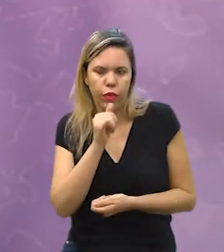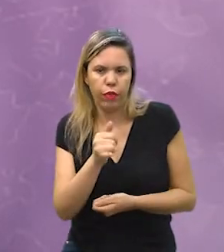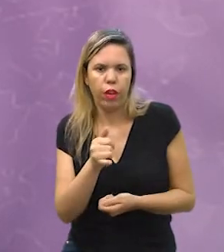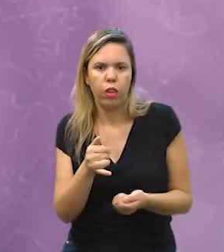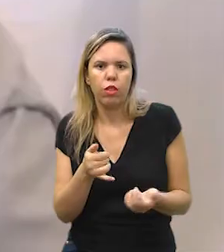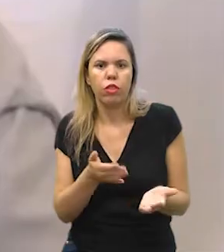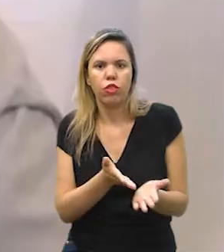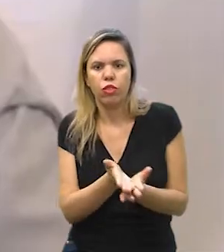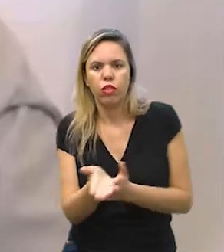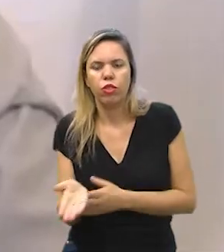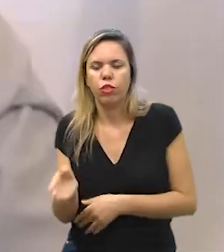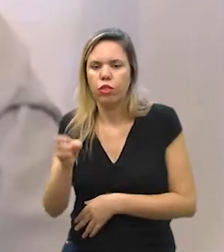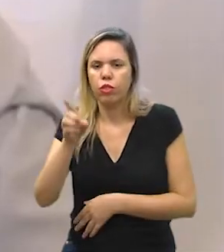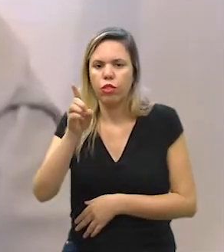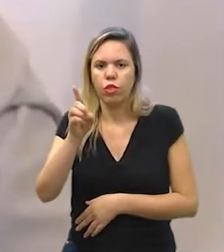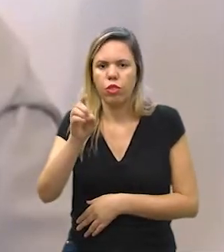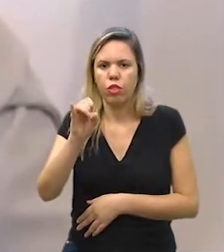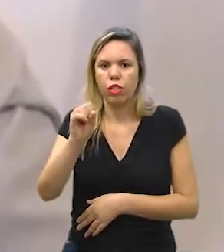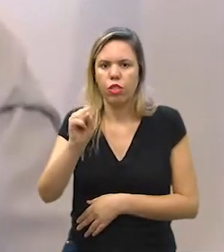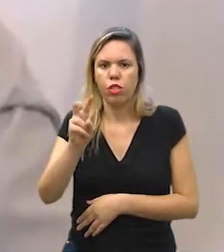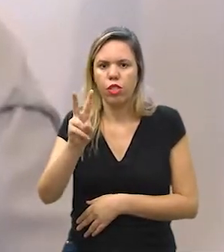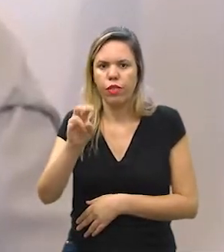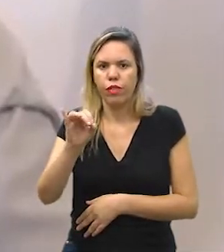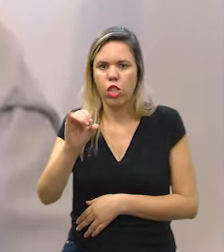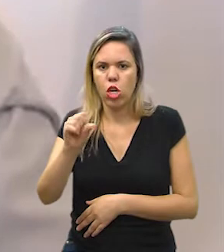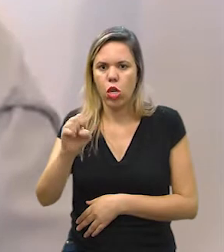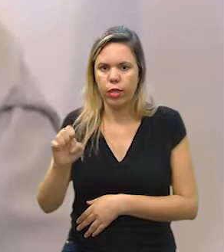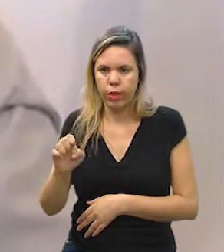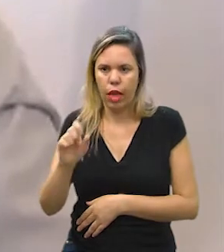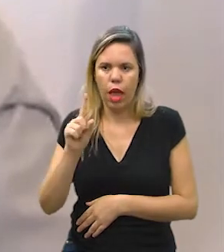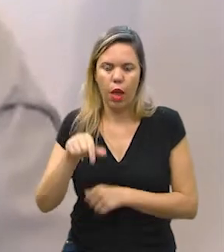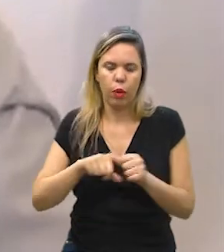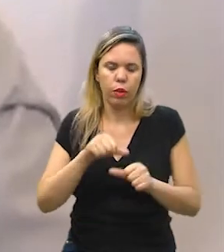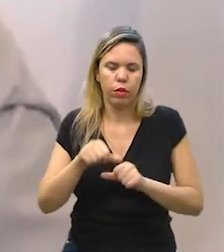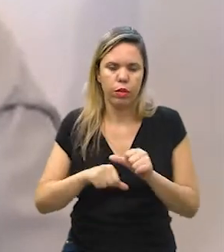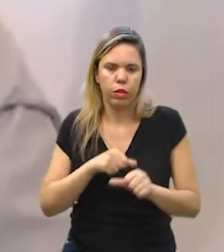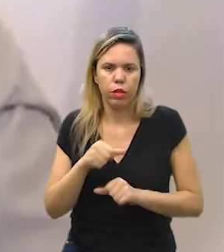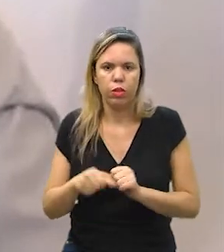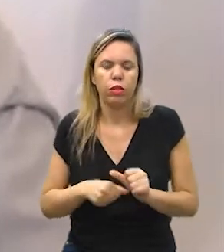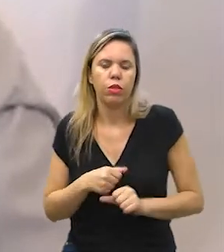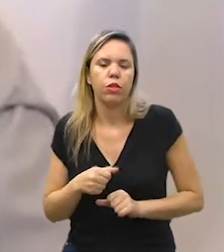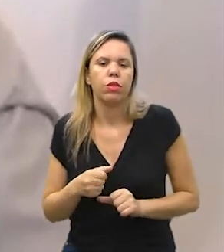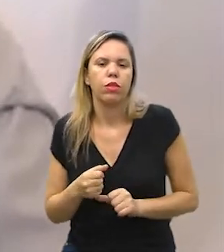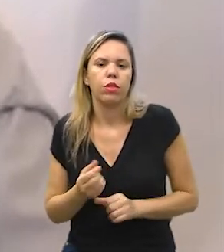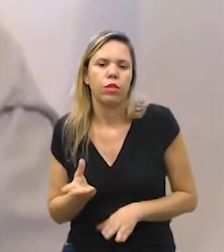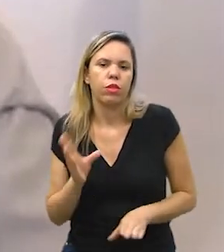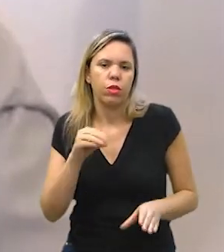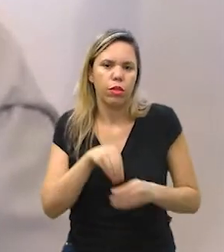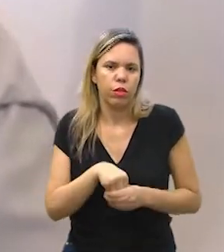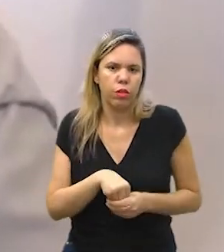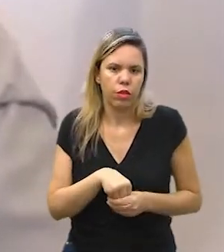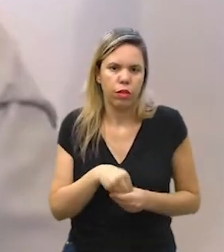disbiose. Uhum. A disbiose nada mais é que uma alteração tanto da composição, do ponto de vista de quantidade